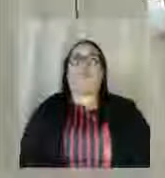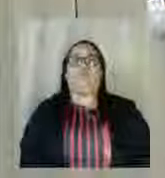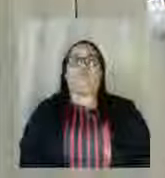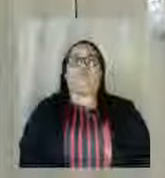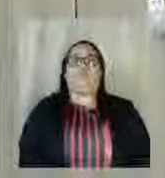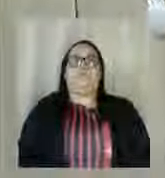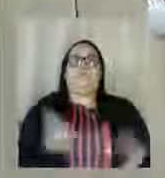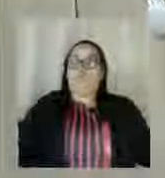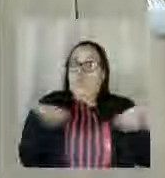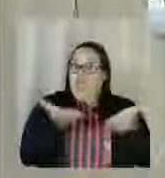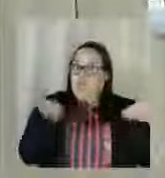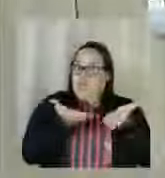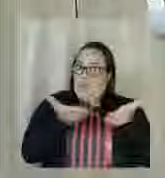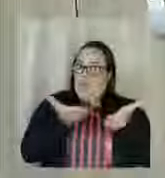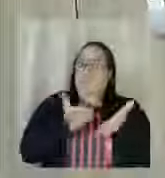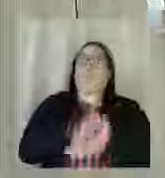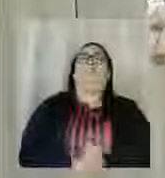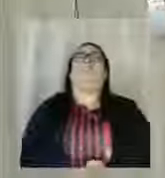Aí agora